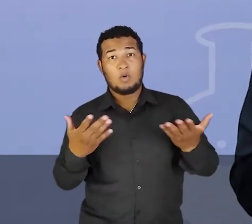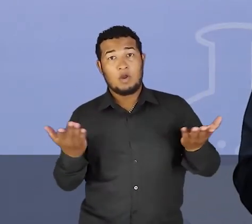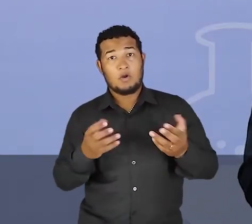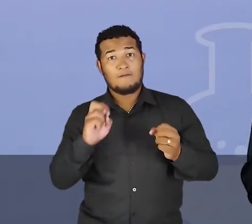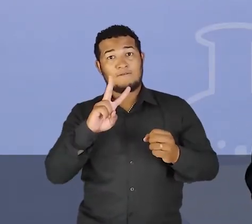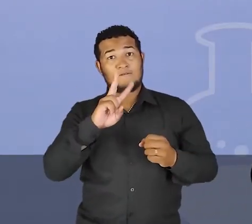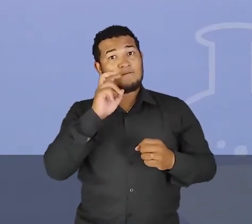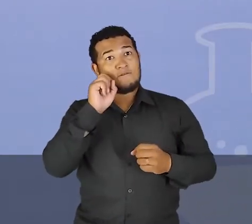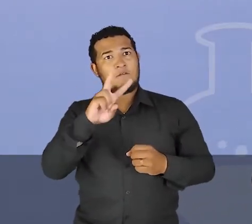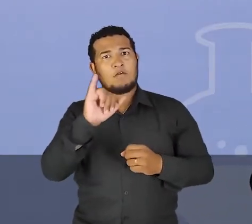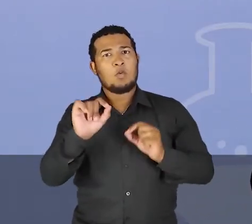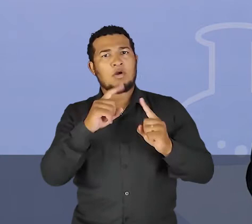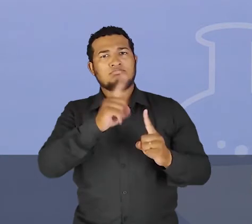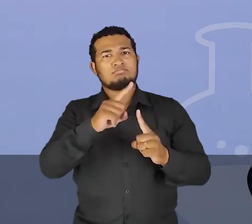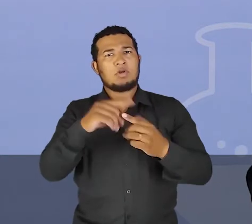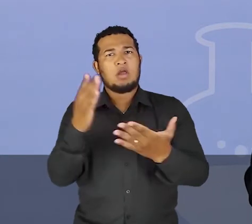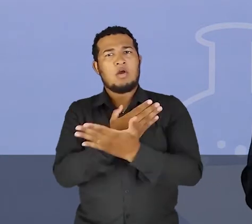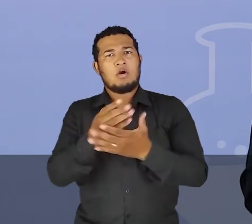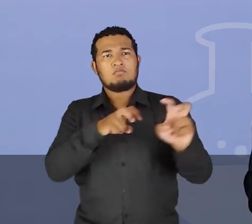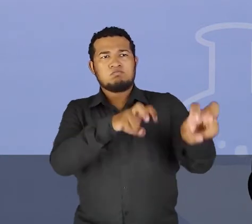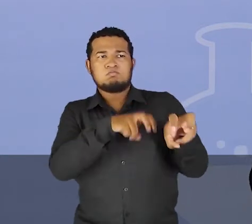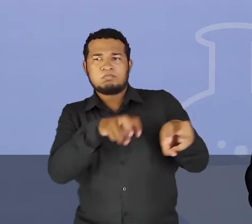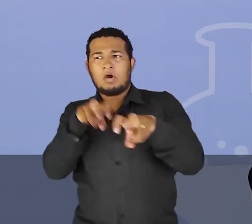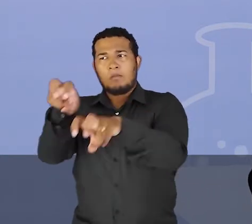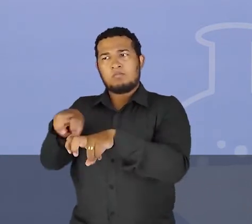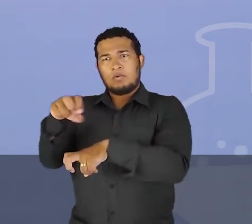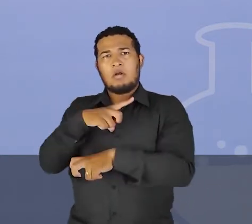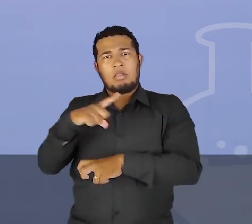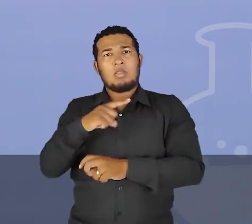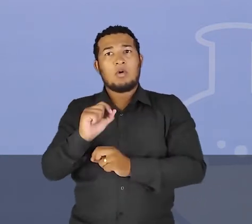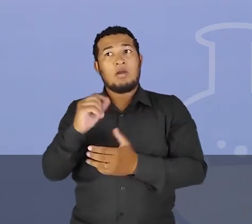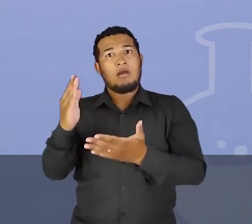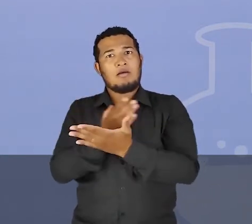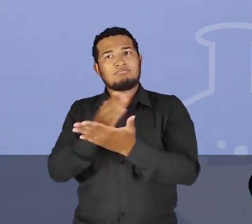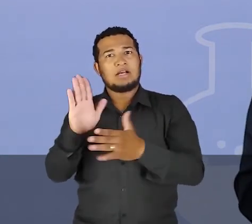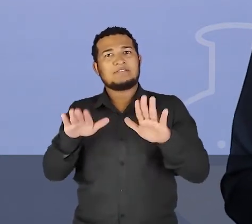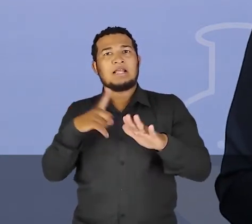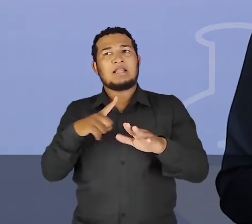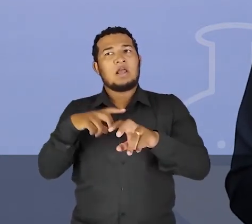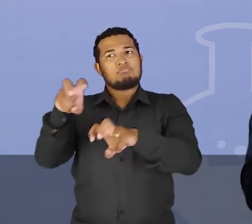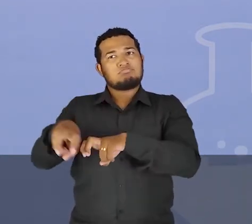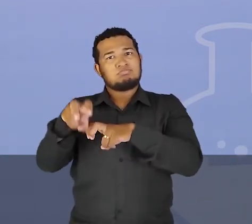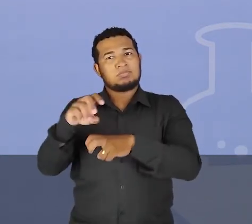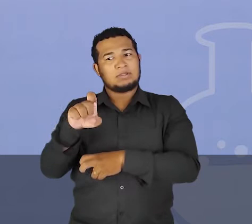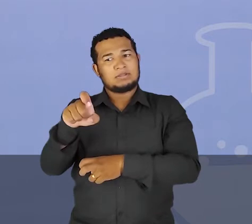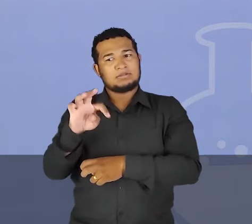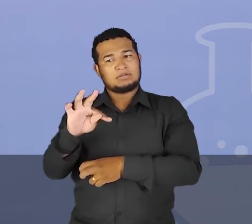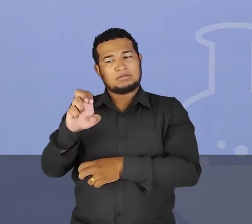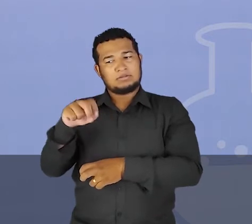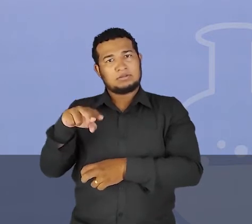agora alguns tipos de agricultura que se destaca e vai se encaixar ora na agricultura de extensiva,